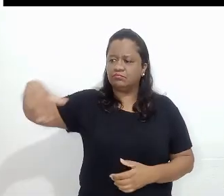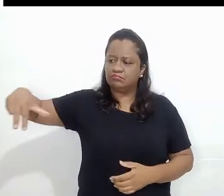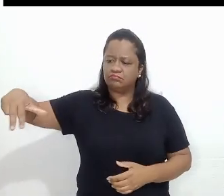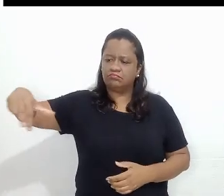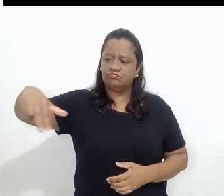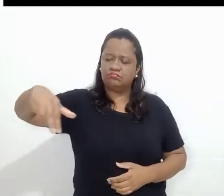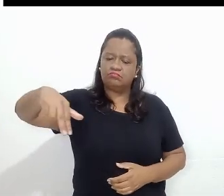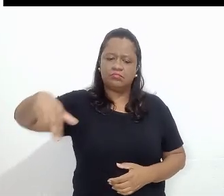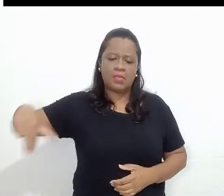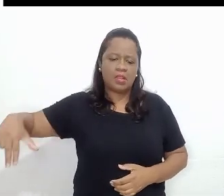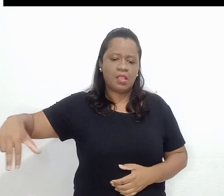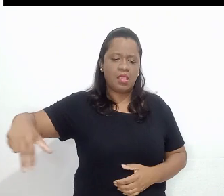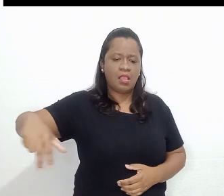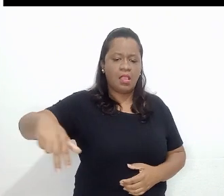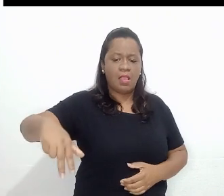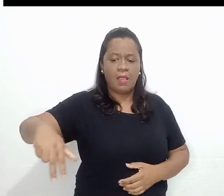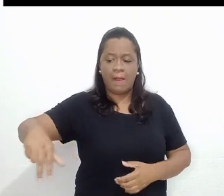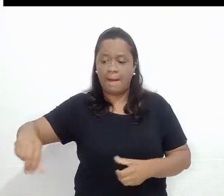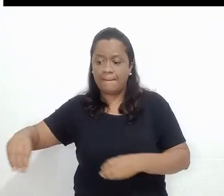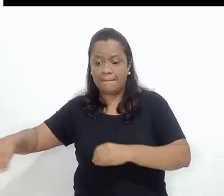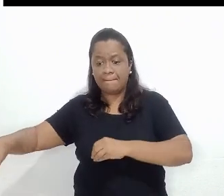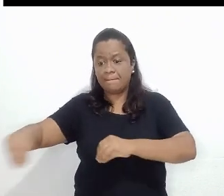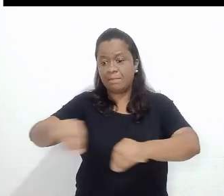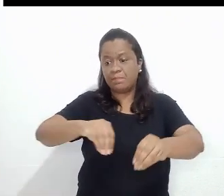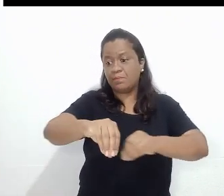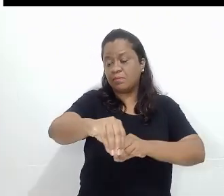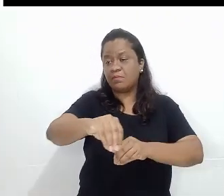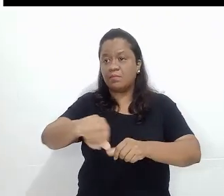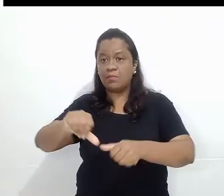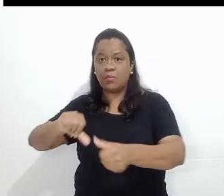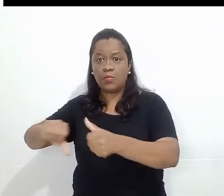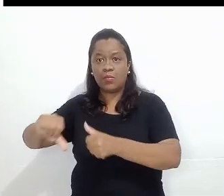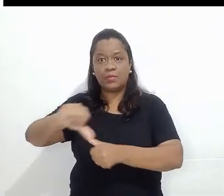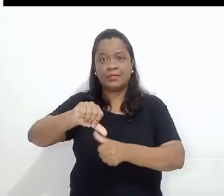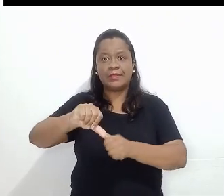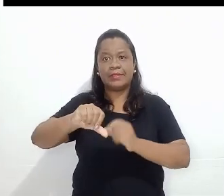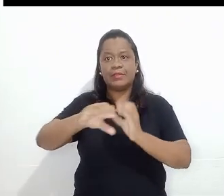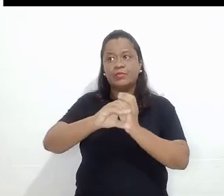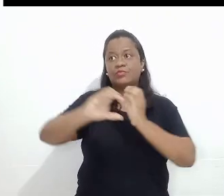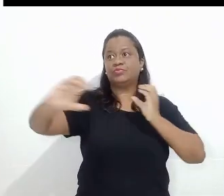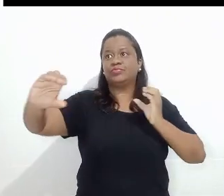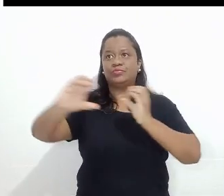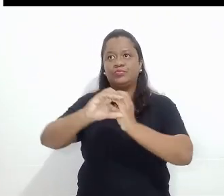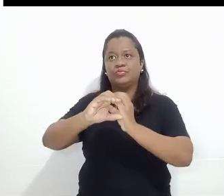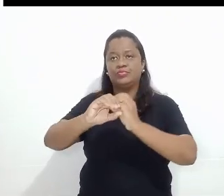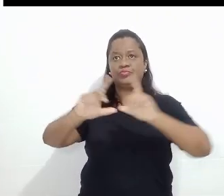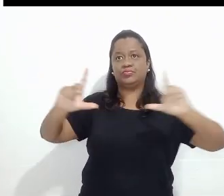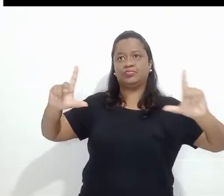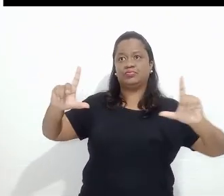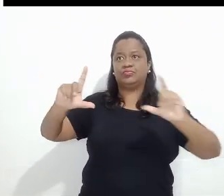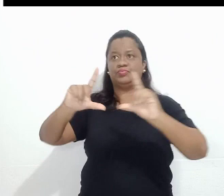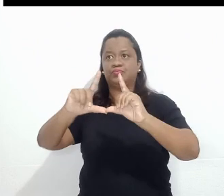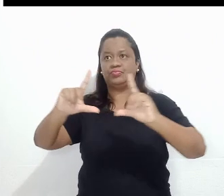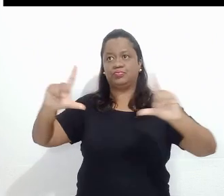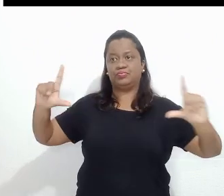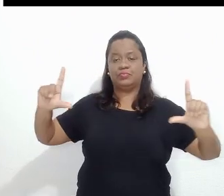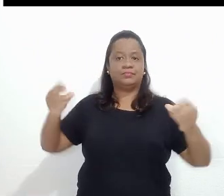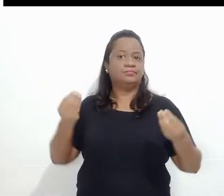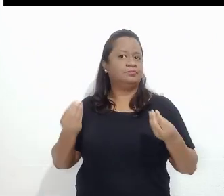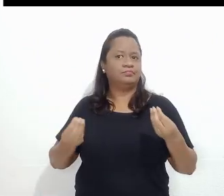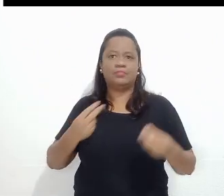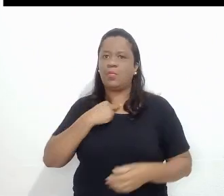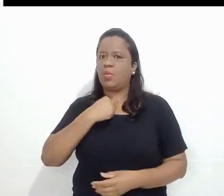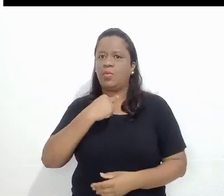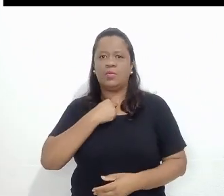na cena. E aí ela vai ficar procurando foco ali, vai entrar em foco, sair de foco, isso não pode acontecer. Então o que ela vai fazer?